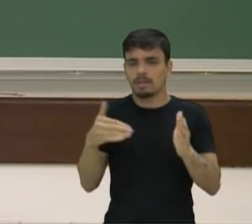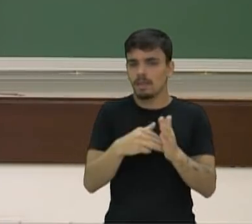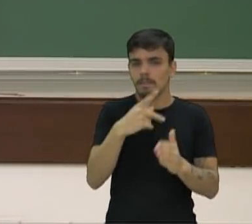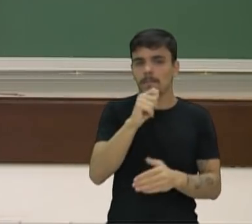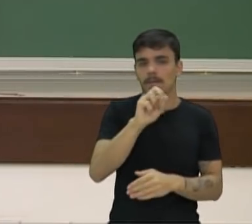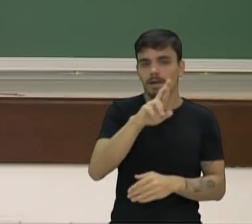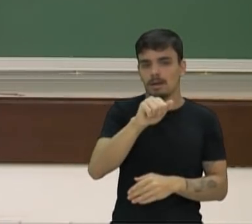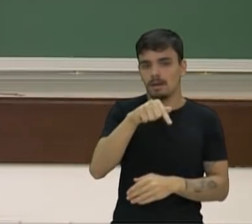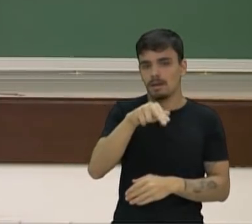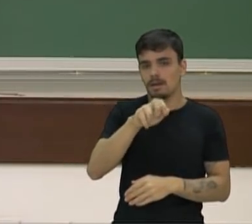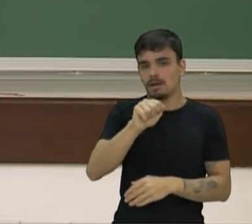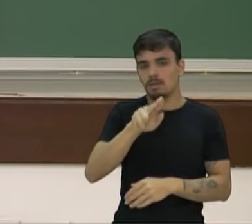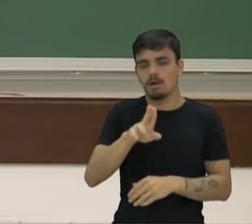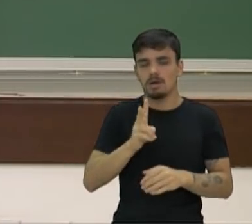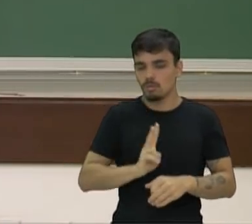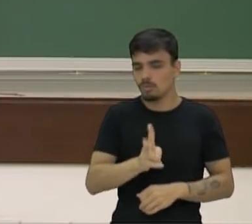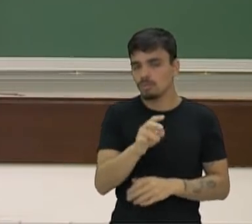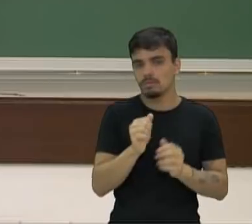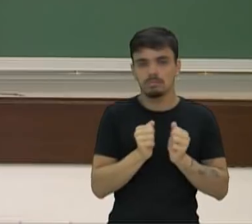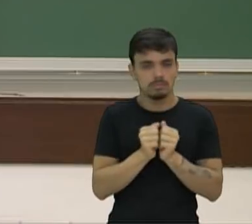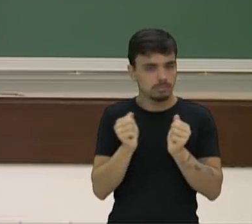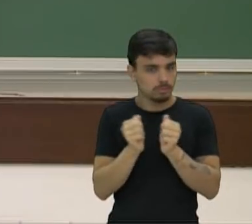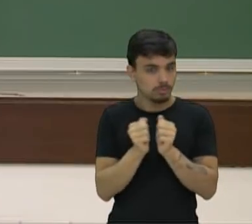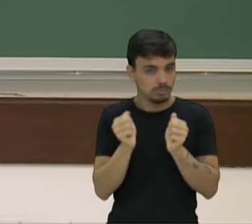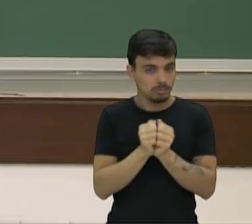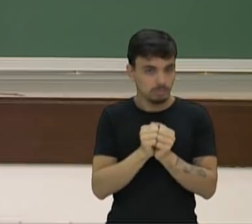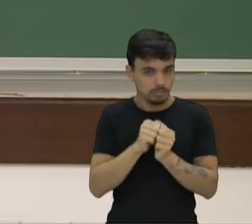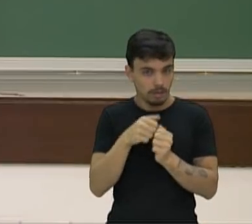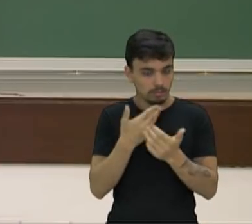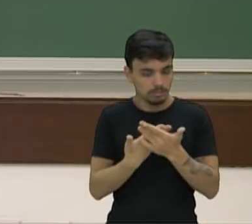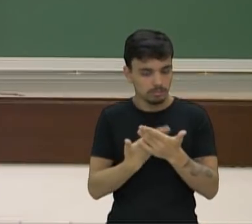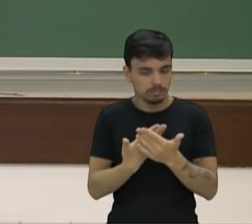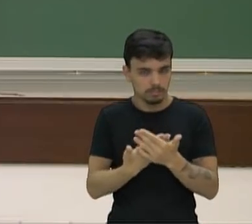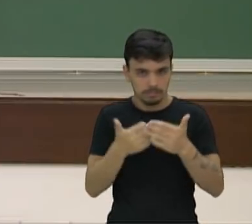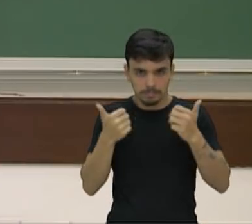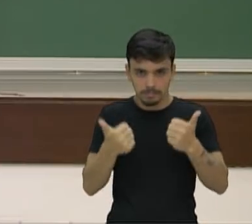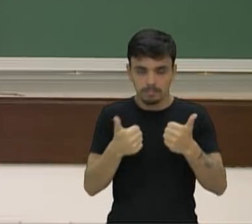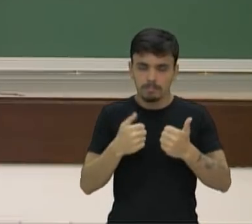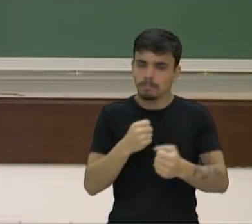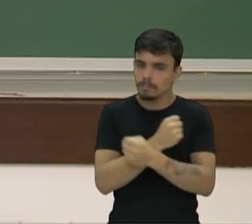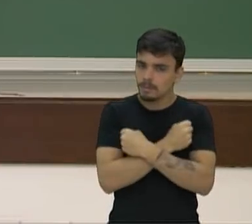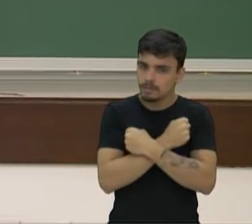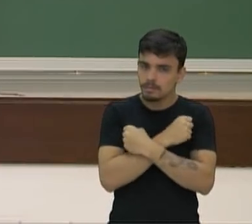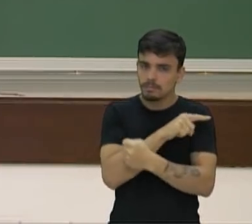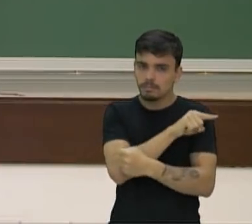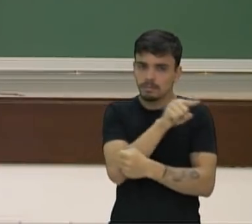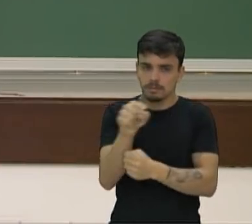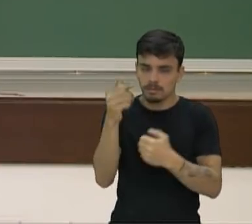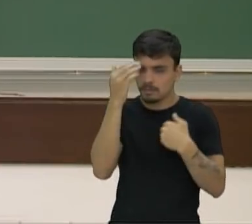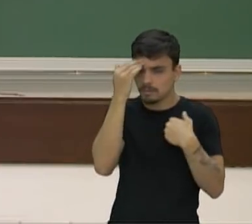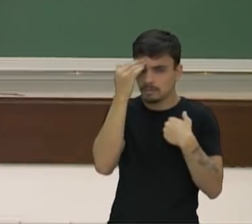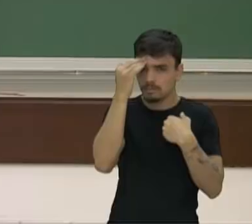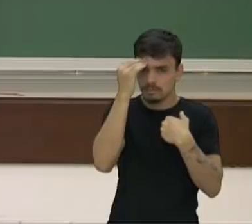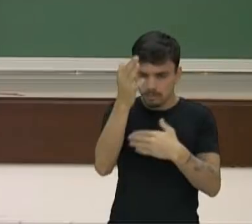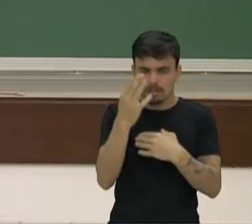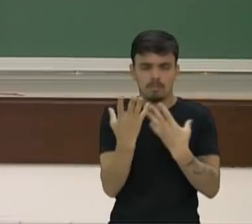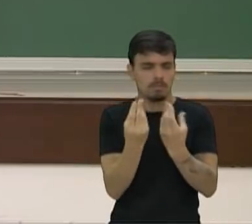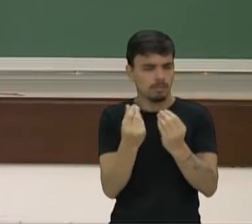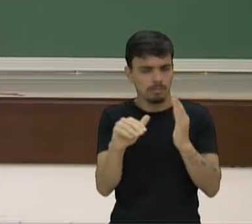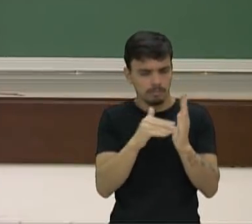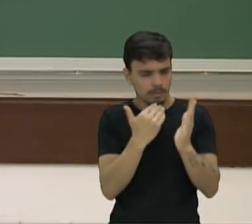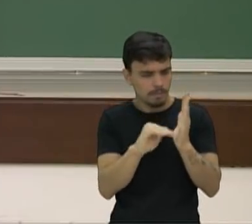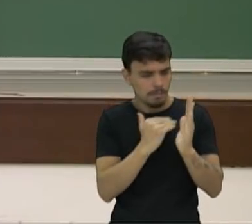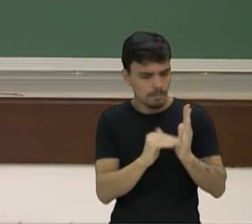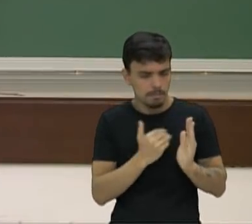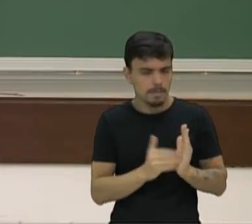Paranaguá, continuem firme nossos estudos aí, galerinha. Mandar um abração. Agradecer aí. Poxa, tantas mensagens a gente recebe